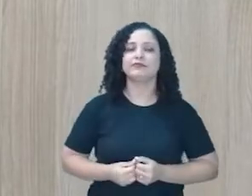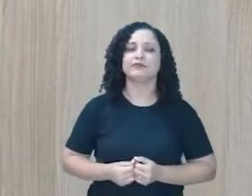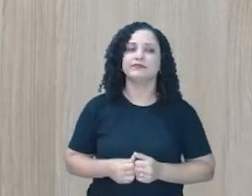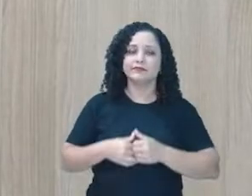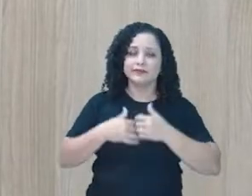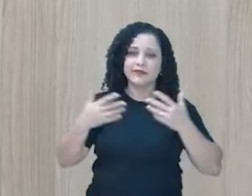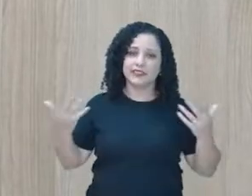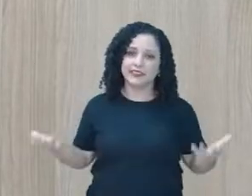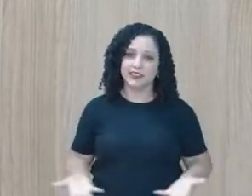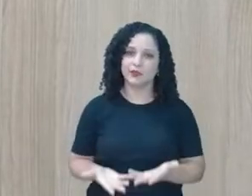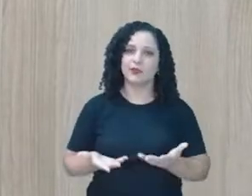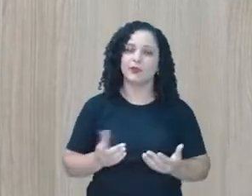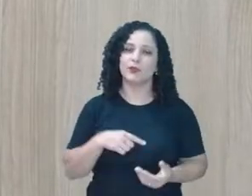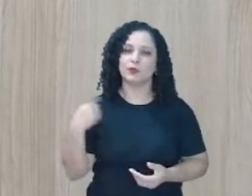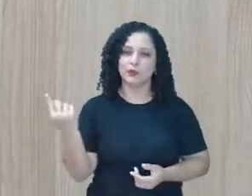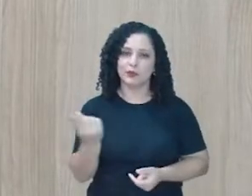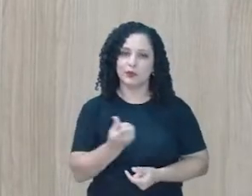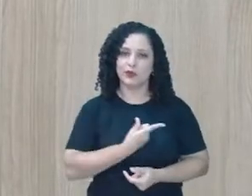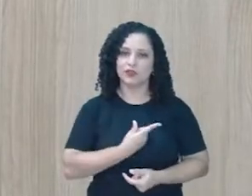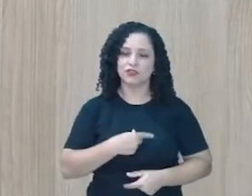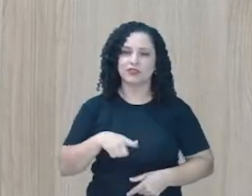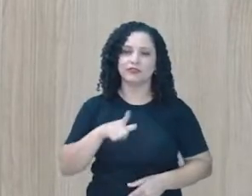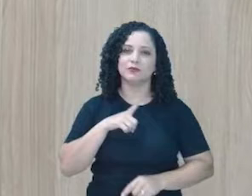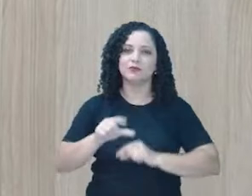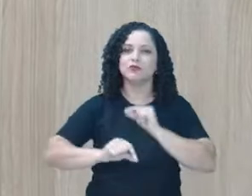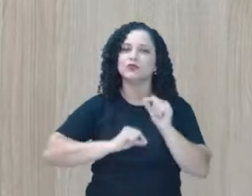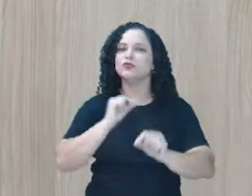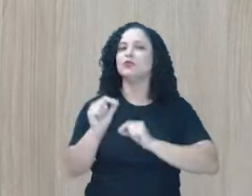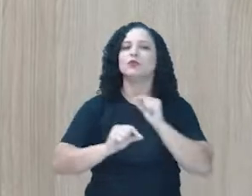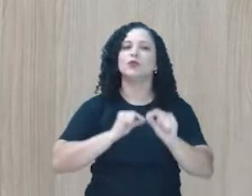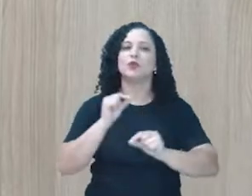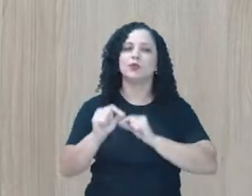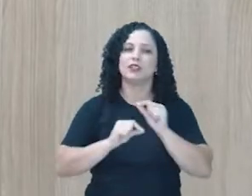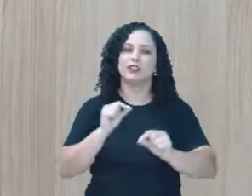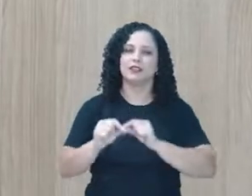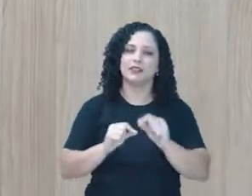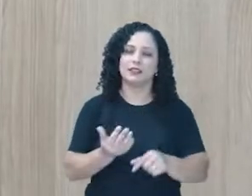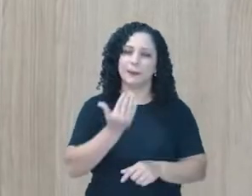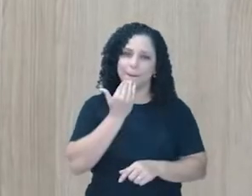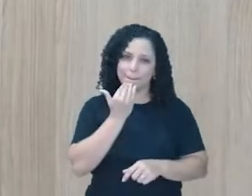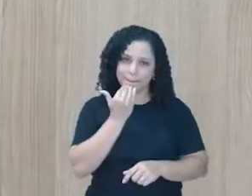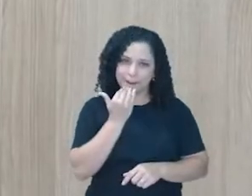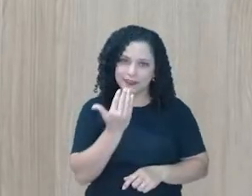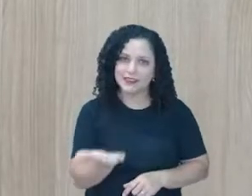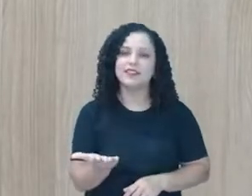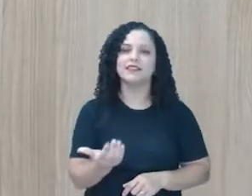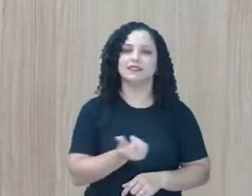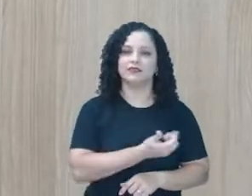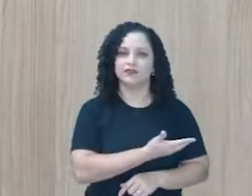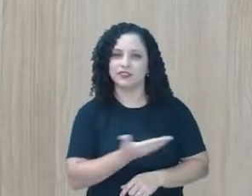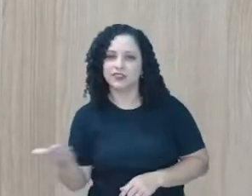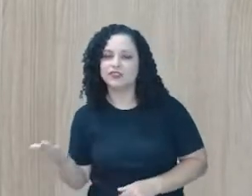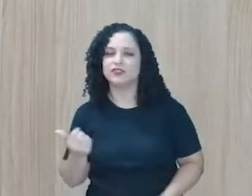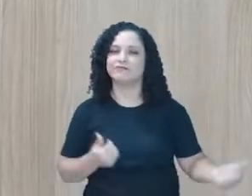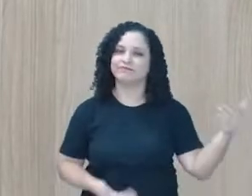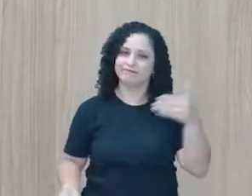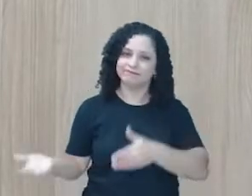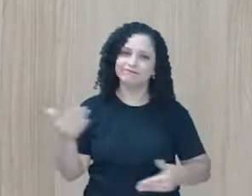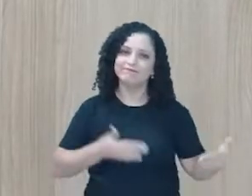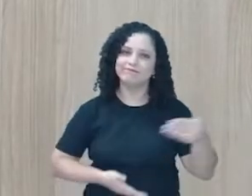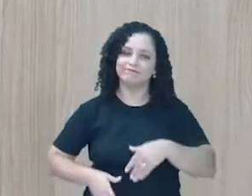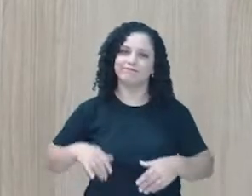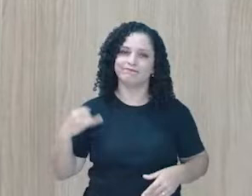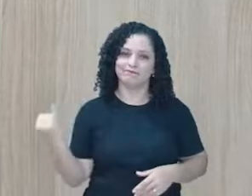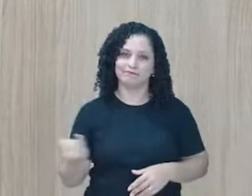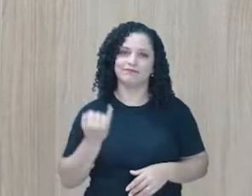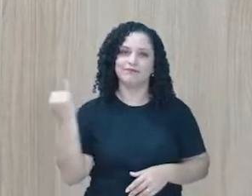Então, a gente faz esse apelo, né, para que vocês interajam mesmo, que é bastante